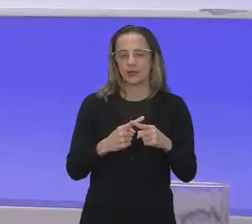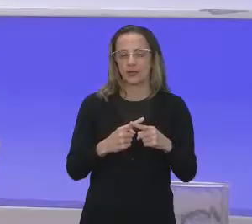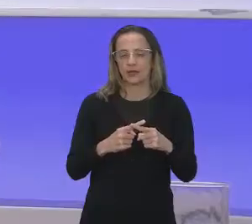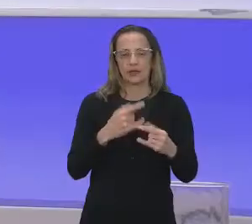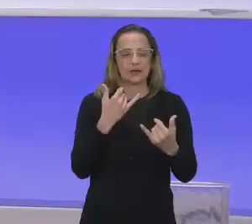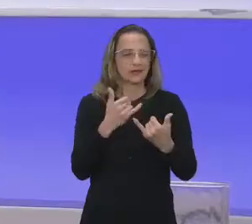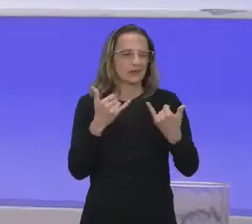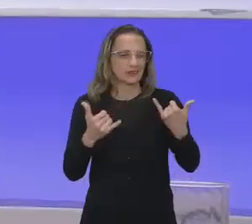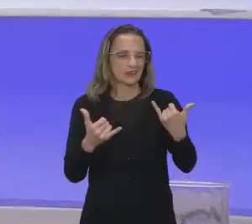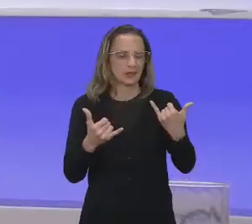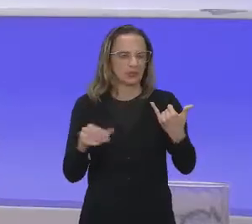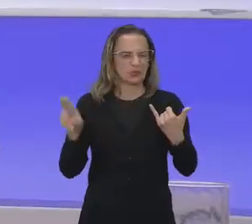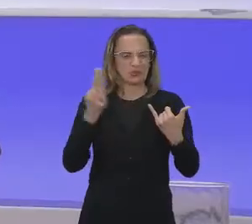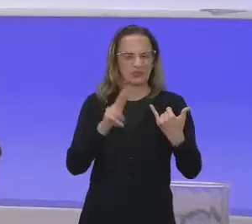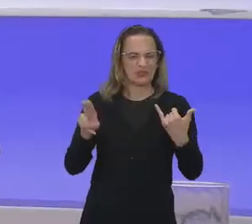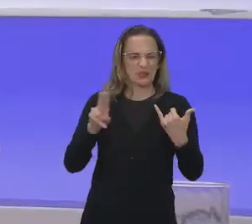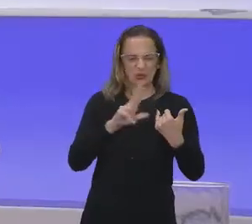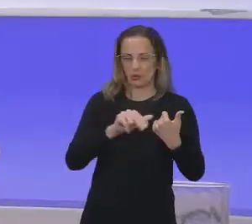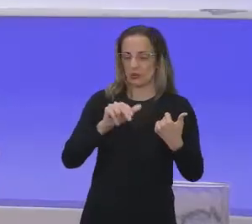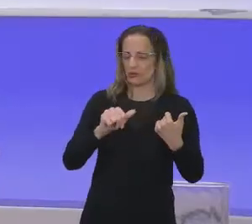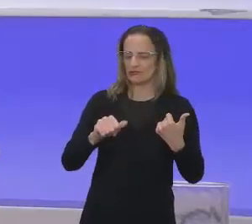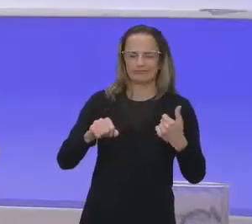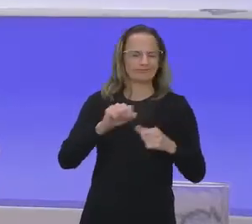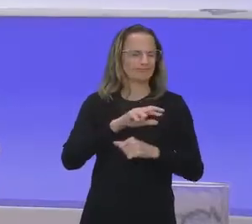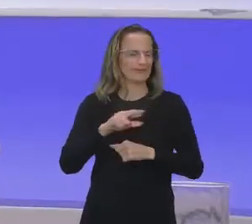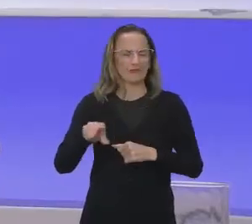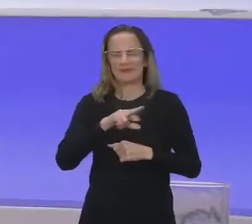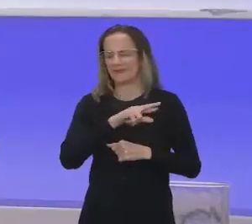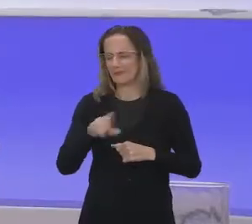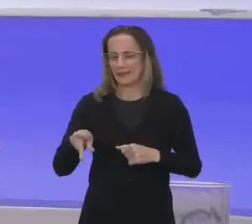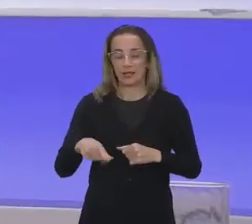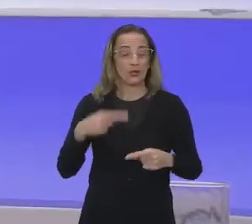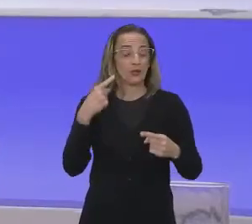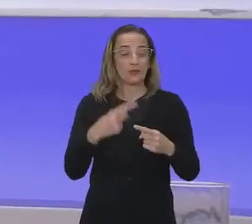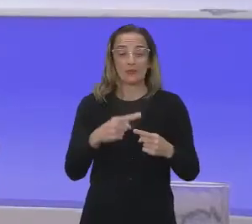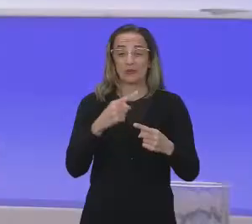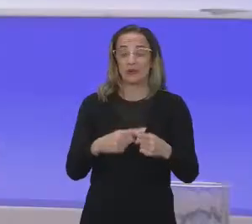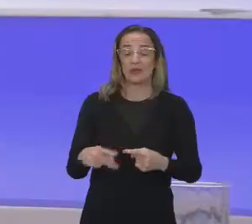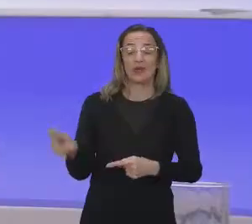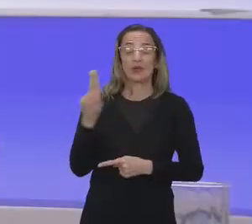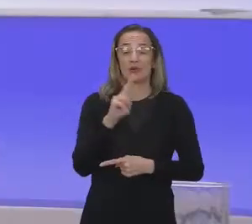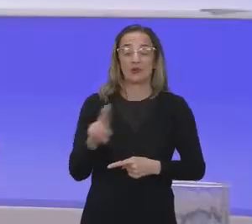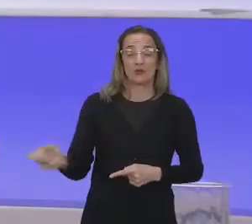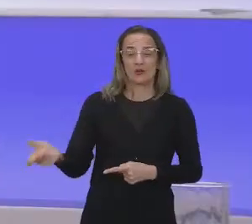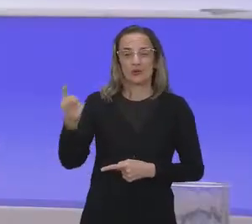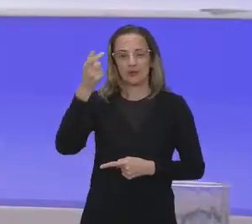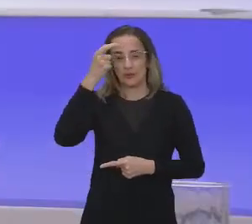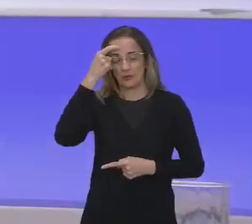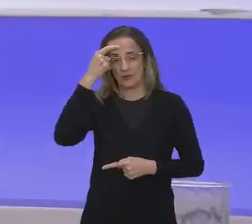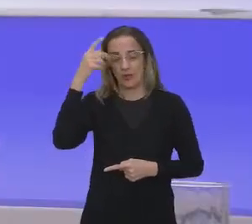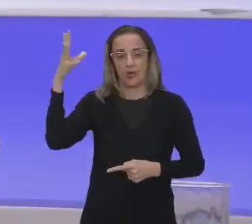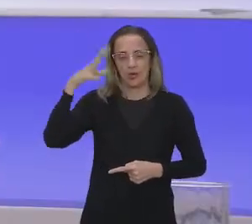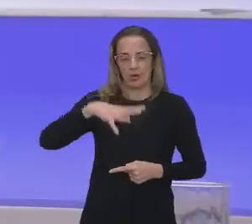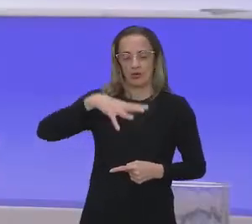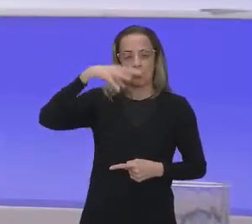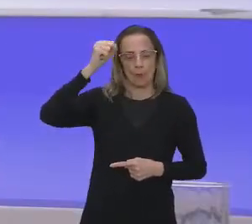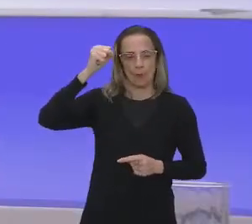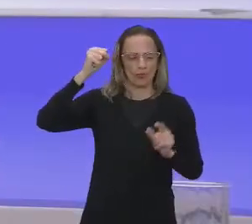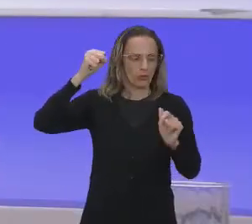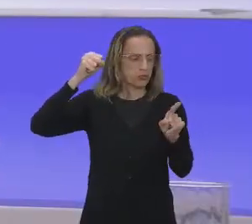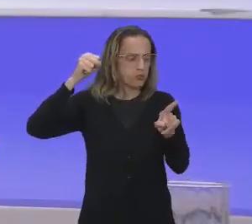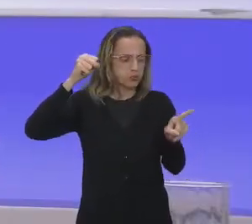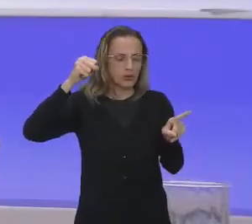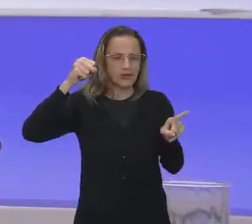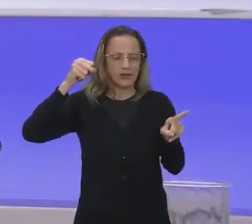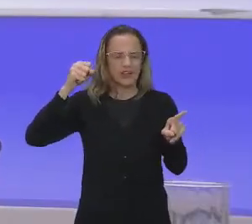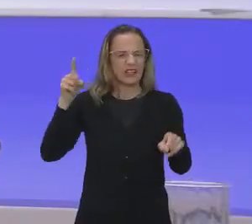não é deixar de utilizar. Eu acho que eu falei isso, eu sempre vou falar, porque é usar com consciência, não é apagar uma luz. Poxa, eu estou de